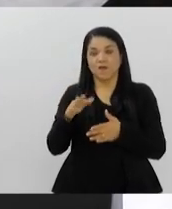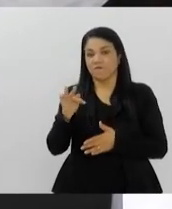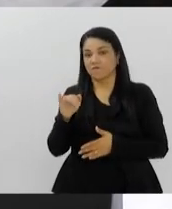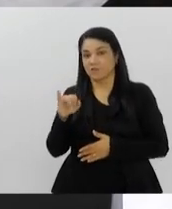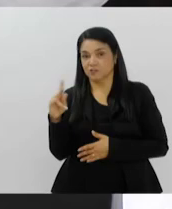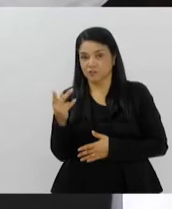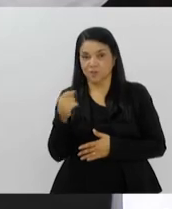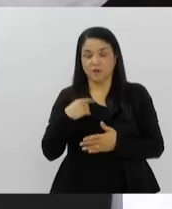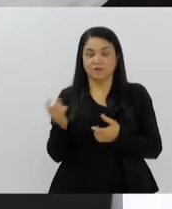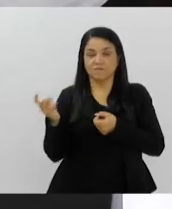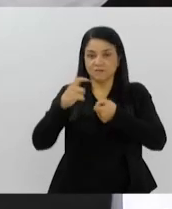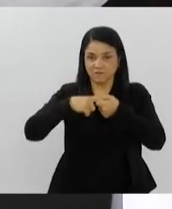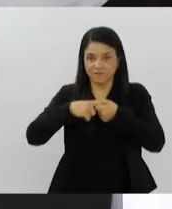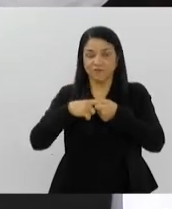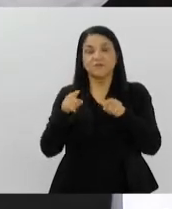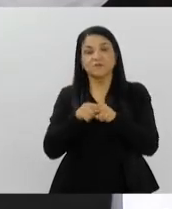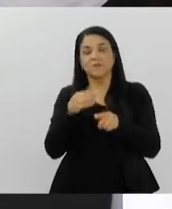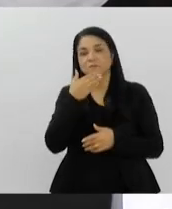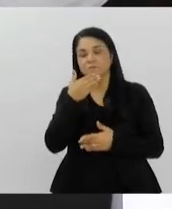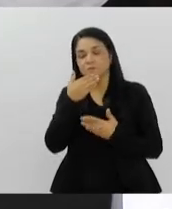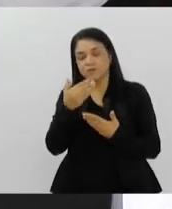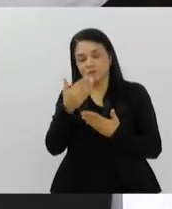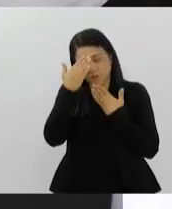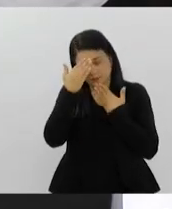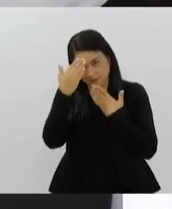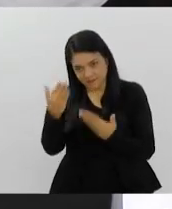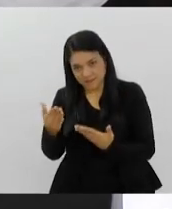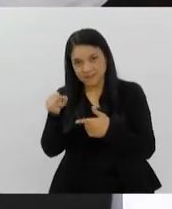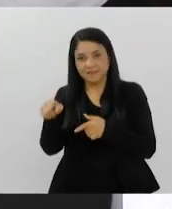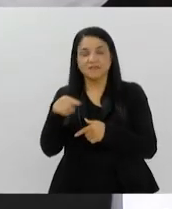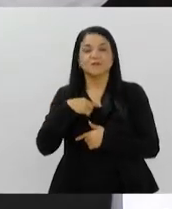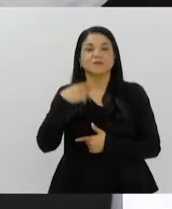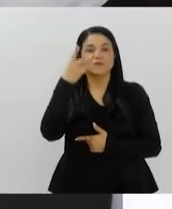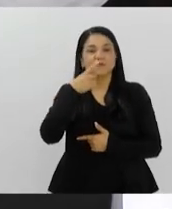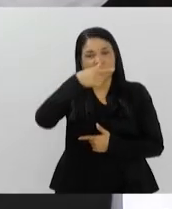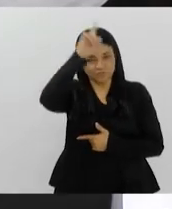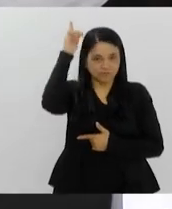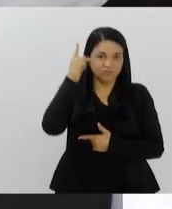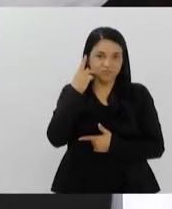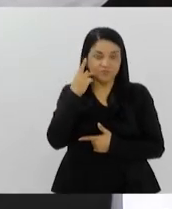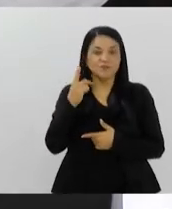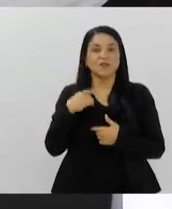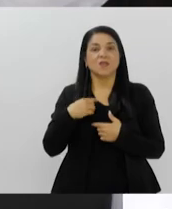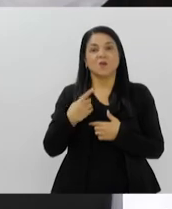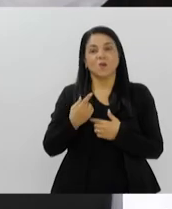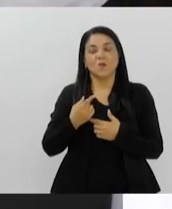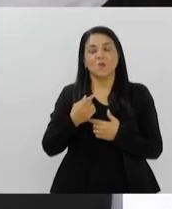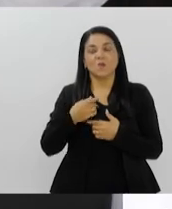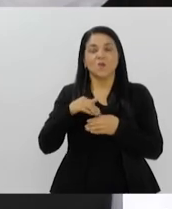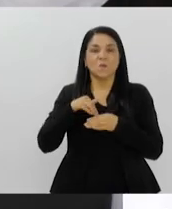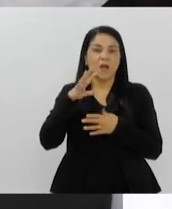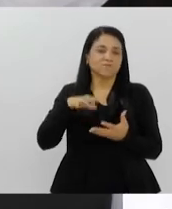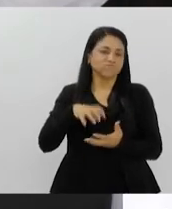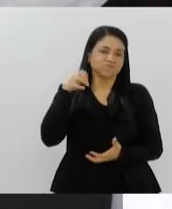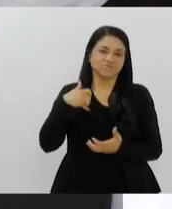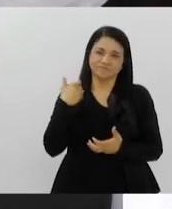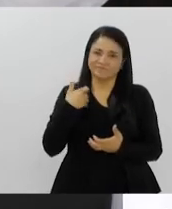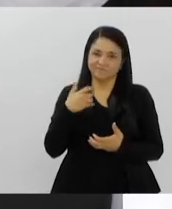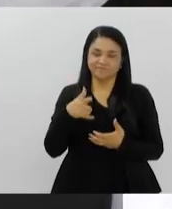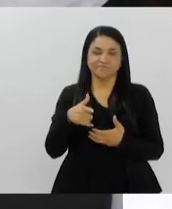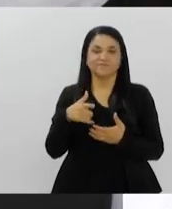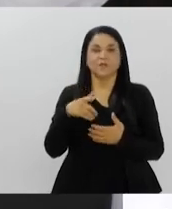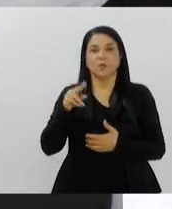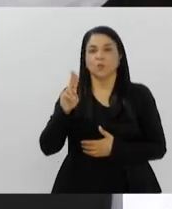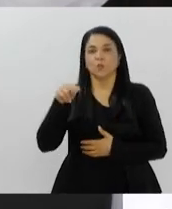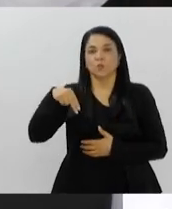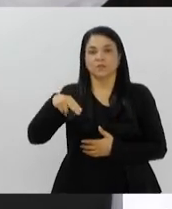deputado Luiz Paulo Correia da Rocha, que é o mais antigo filiado da UNALI e que sempre acreditou na